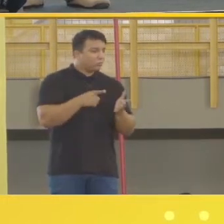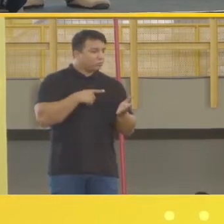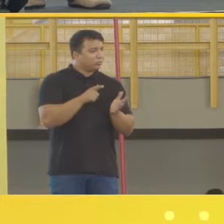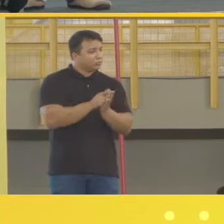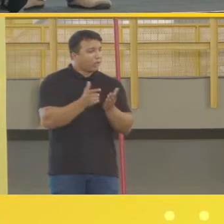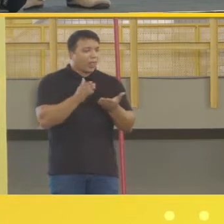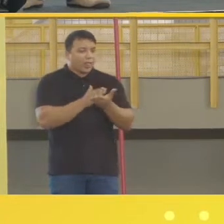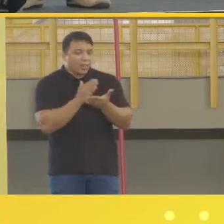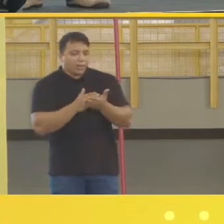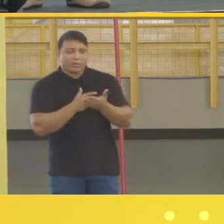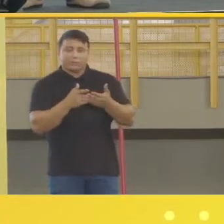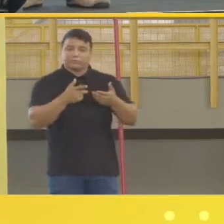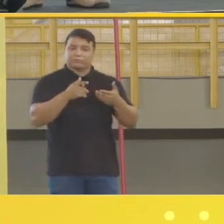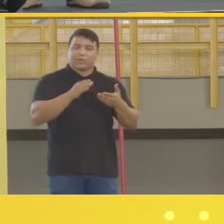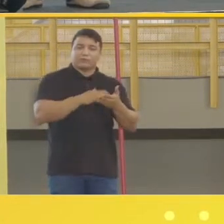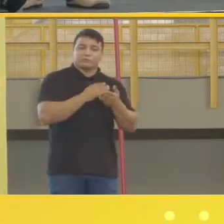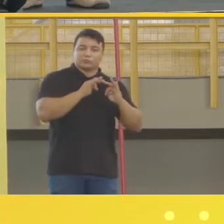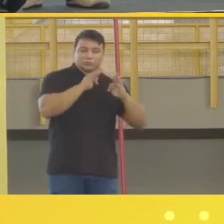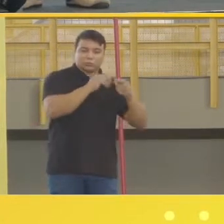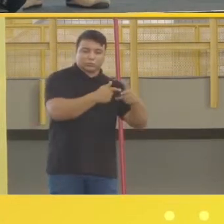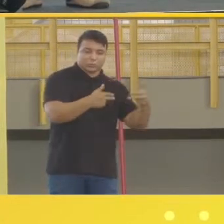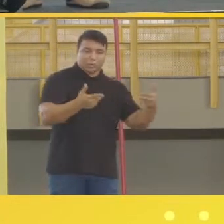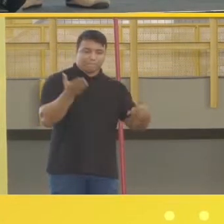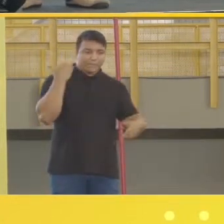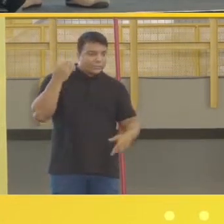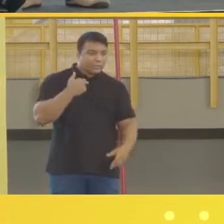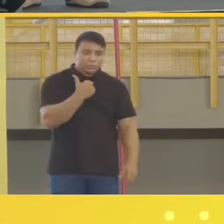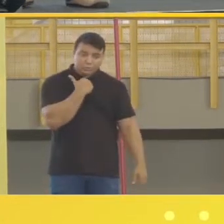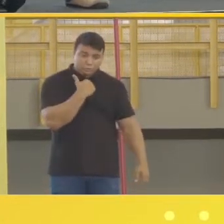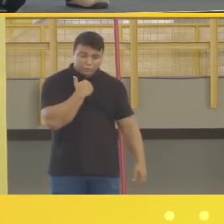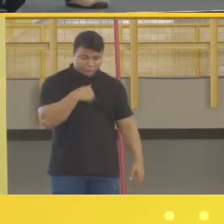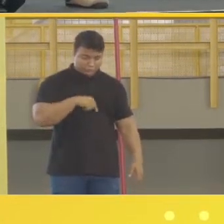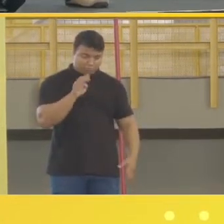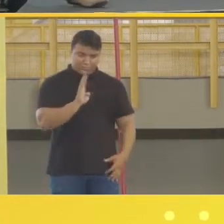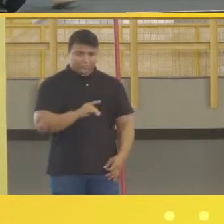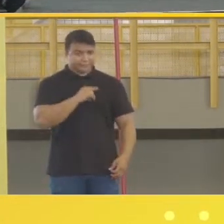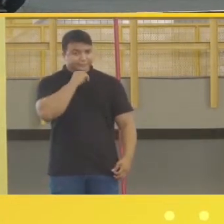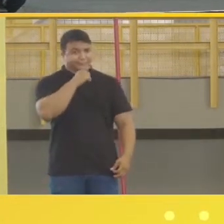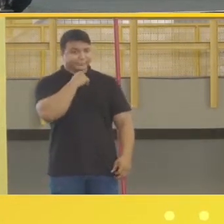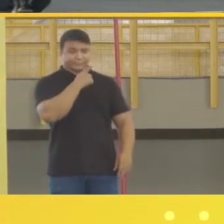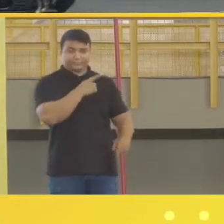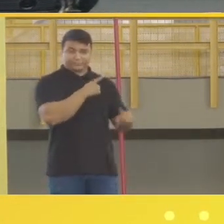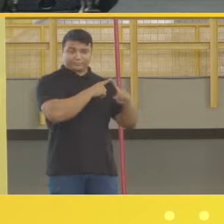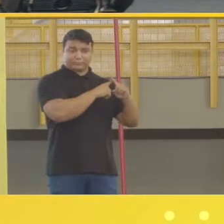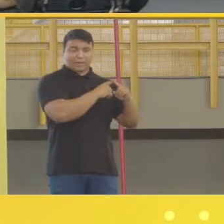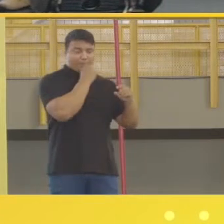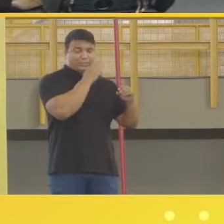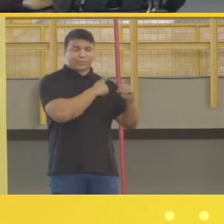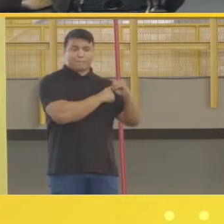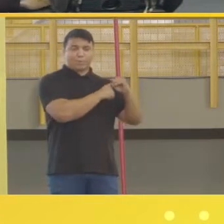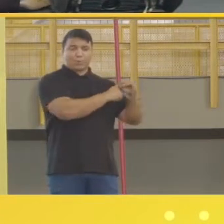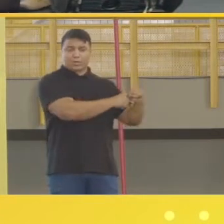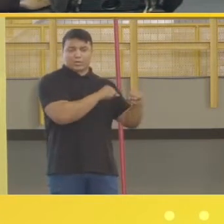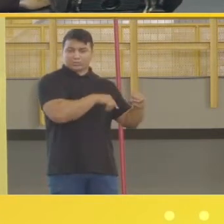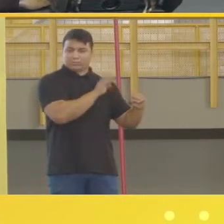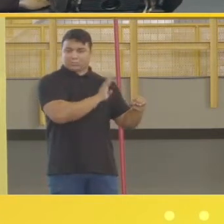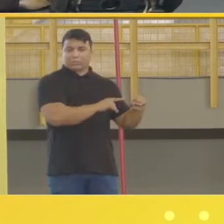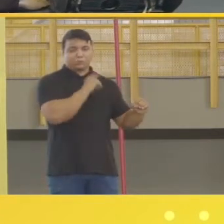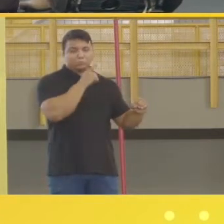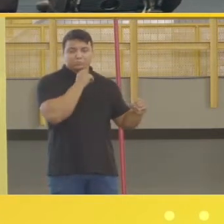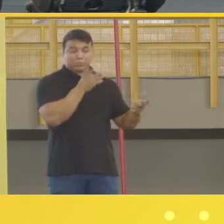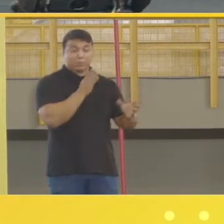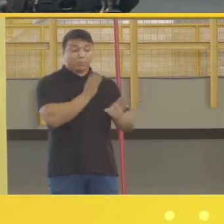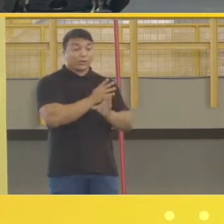jornais, livros, revistas. Não era permitido. O medo da coroa portuguesa é que aqui se